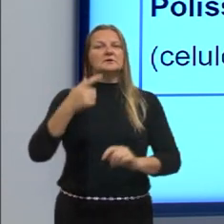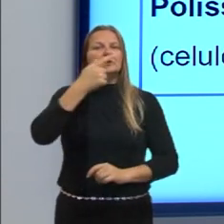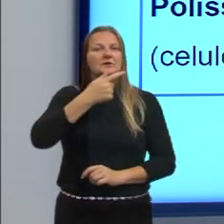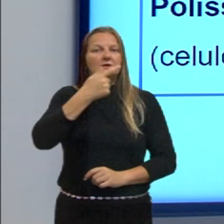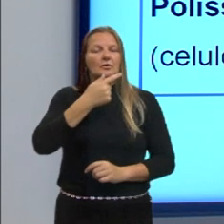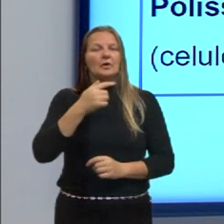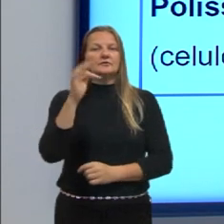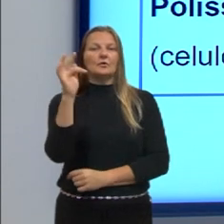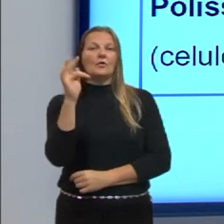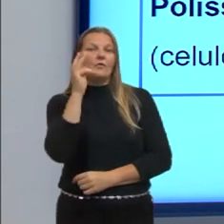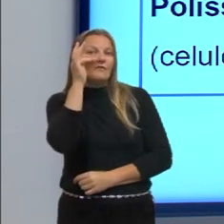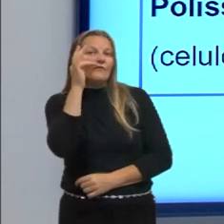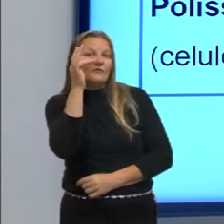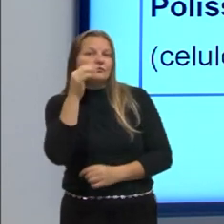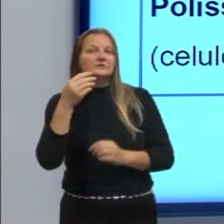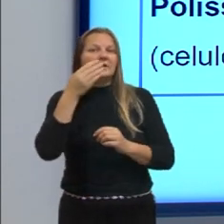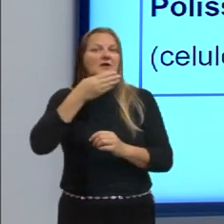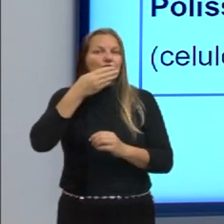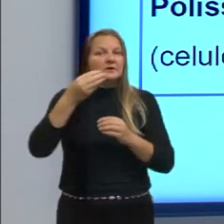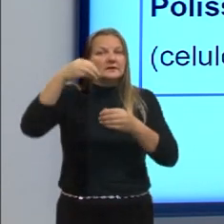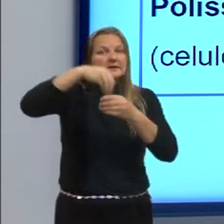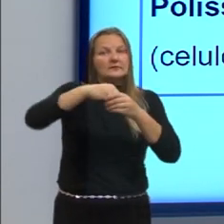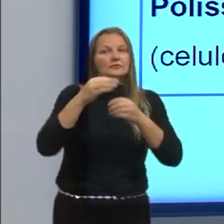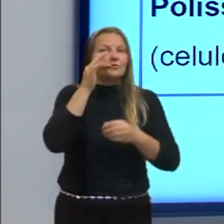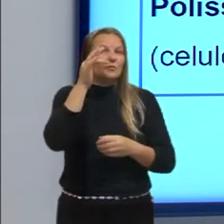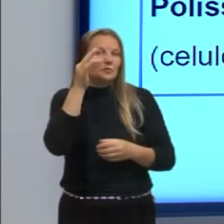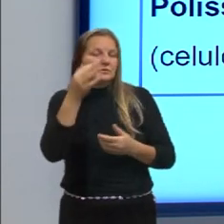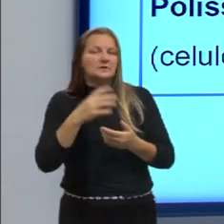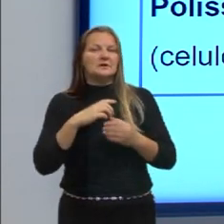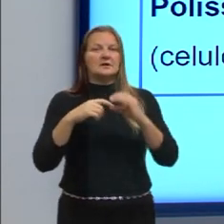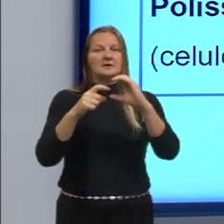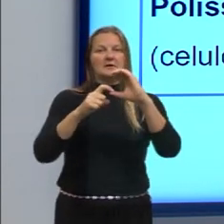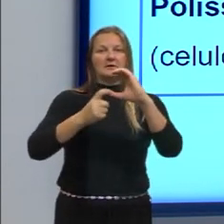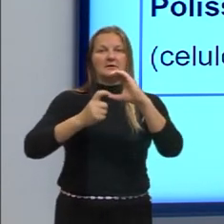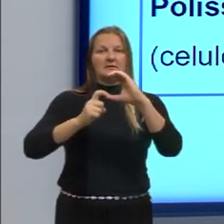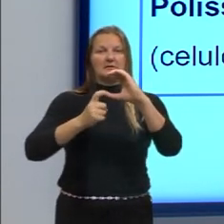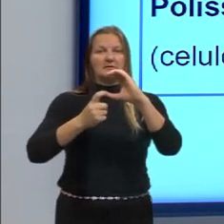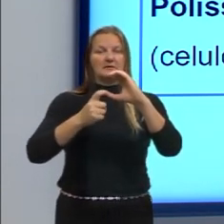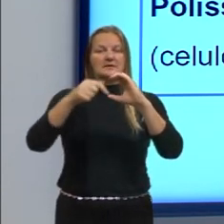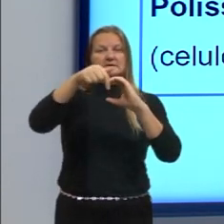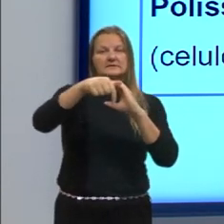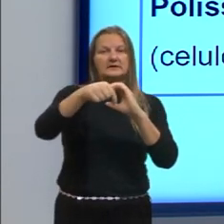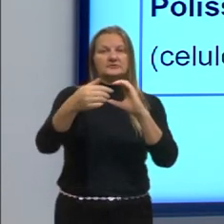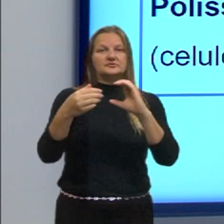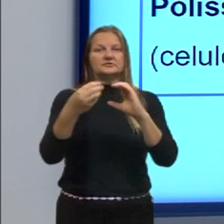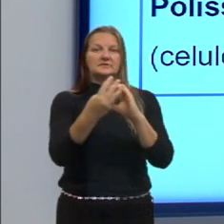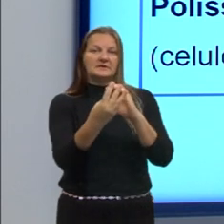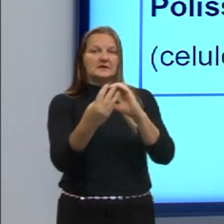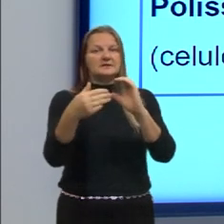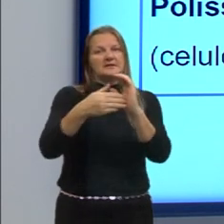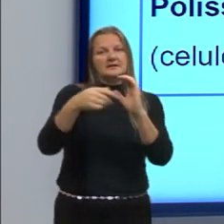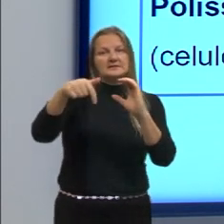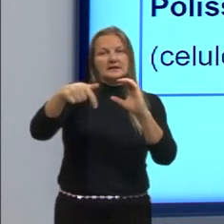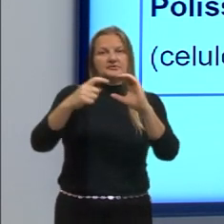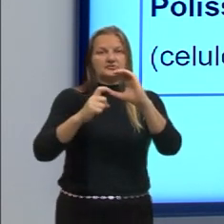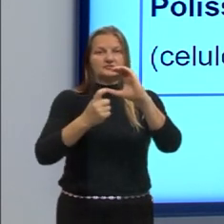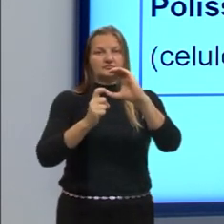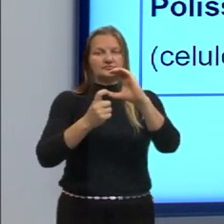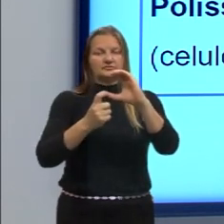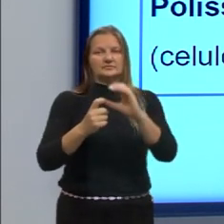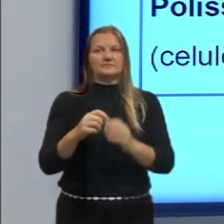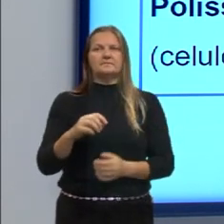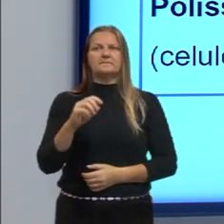frutose questão com cadeia carbônica entre três a sete carbonos os oligos